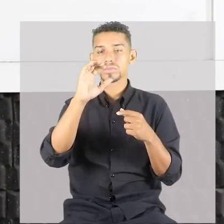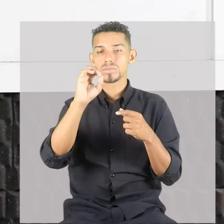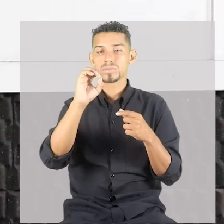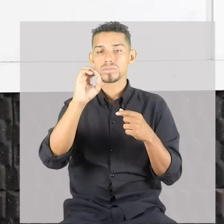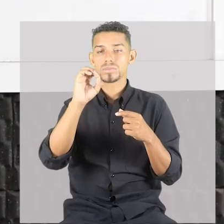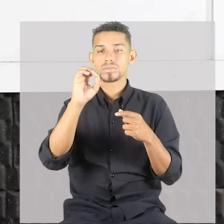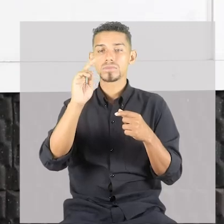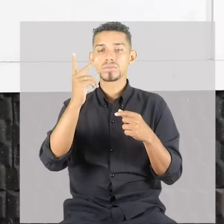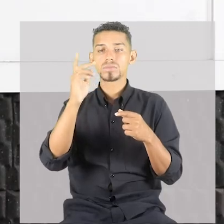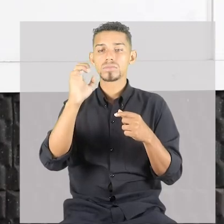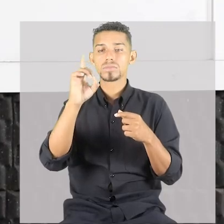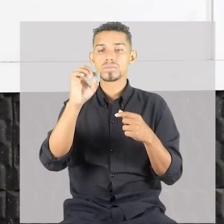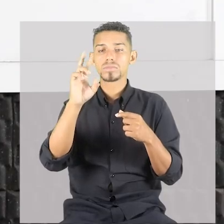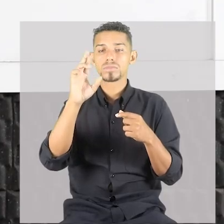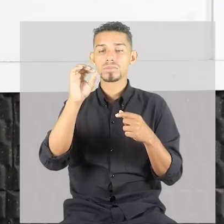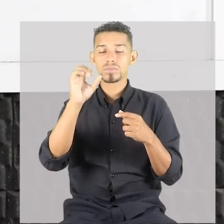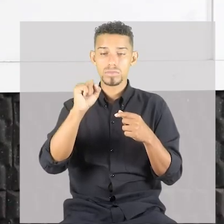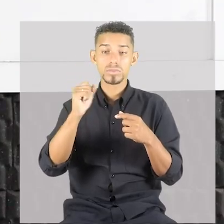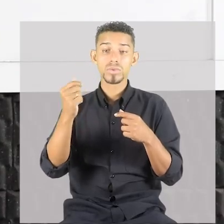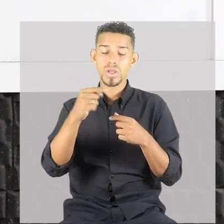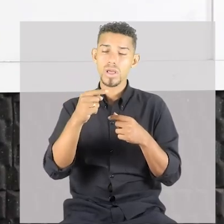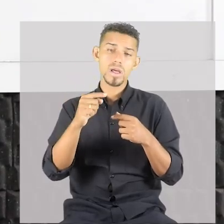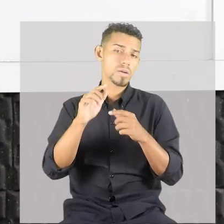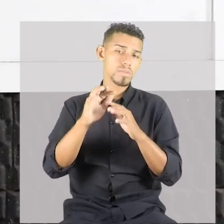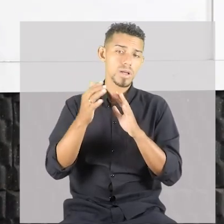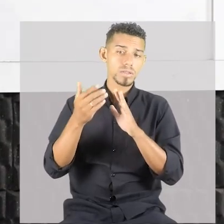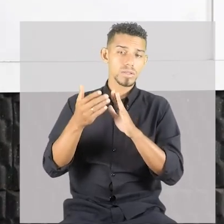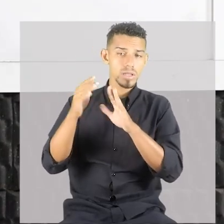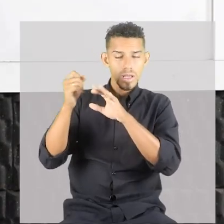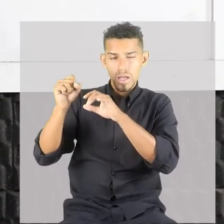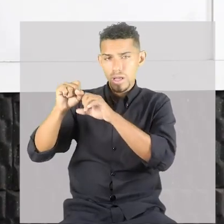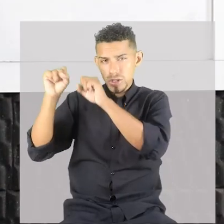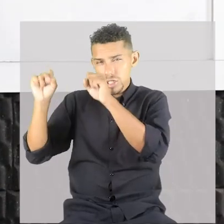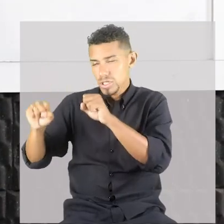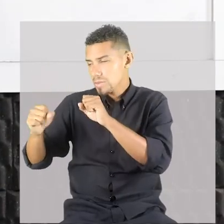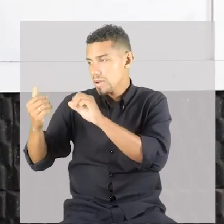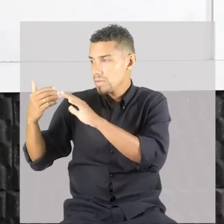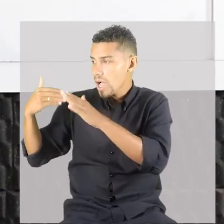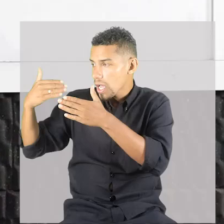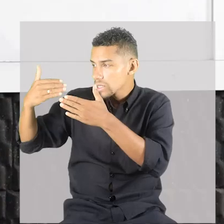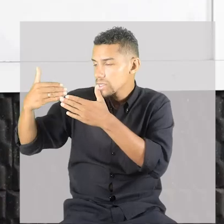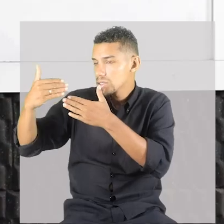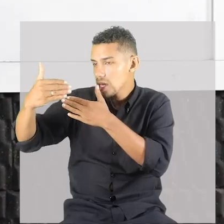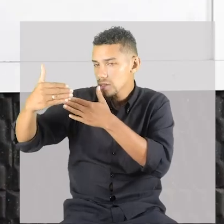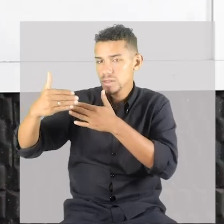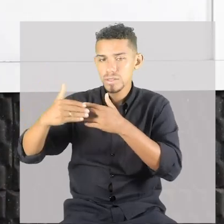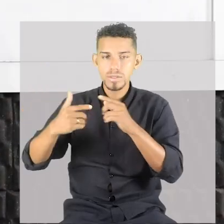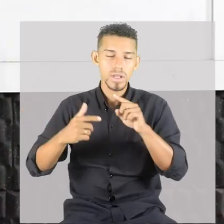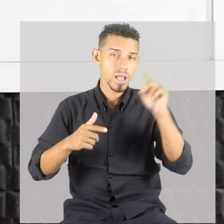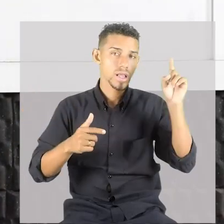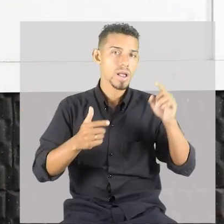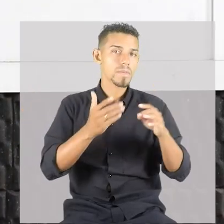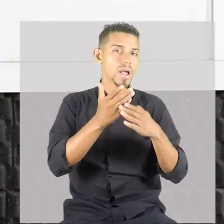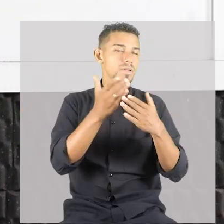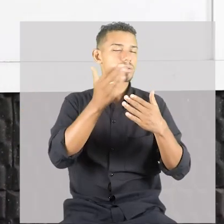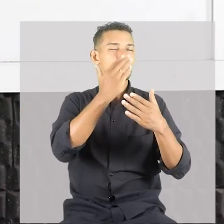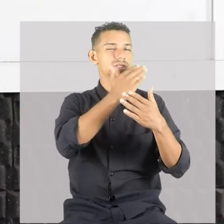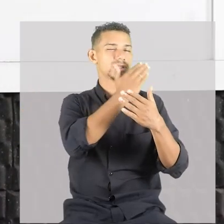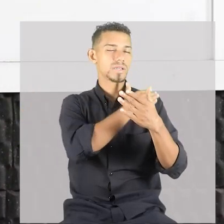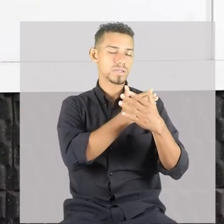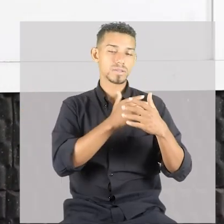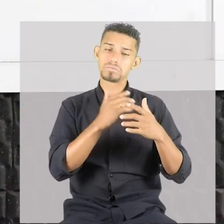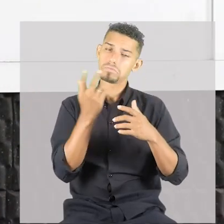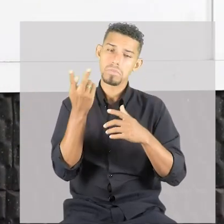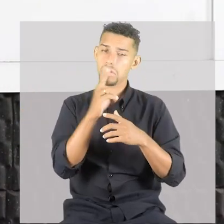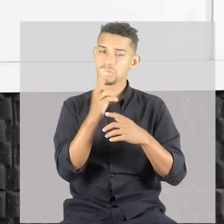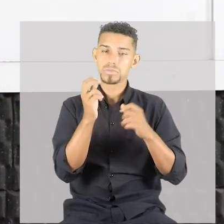essa filogenia, tá certo? Esse aqui é o mais recente, esse aqui é o mais antigo, mas as duas formas, elas podem aparecer aí nas suas